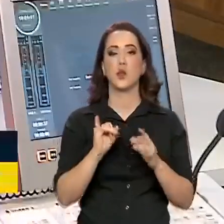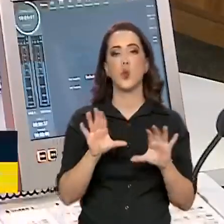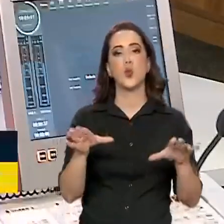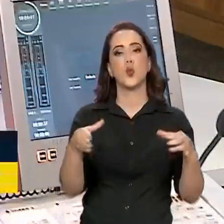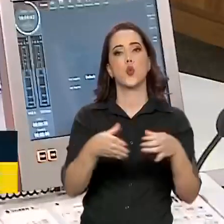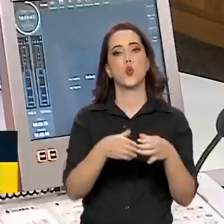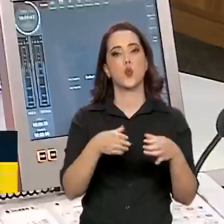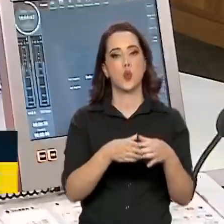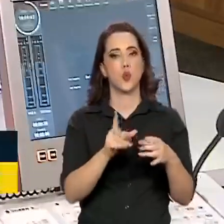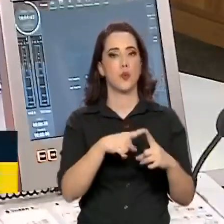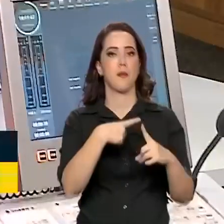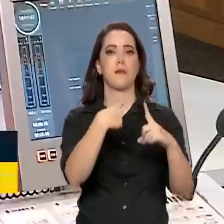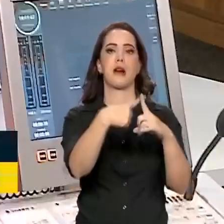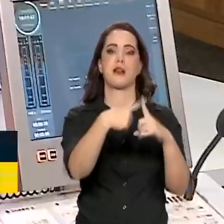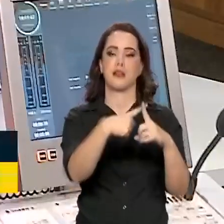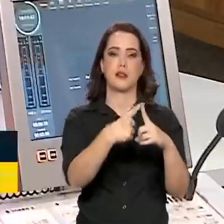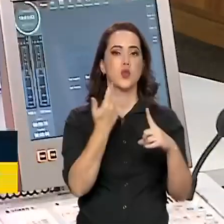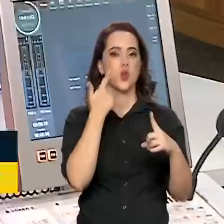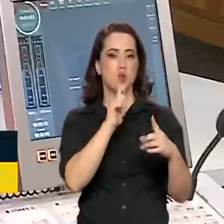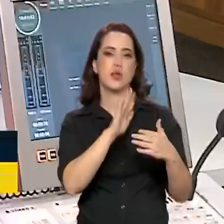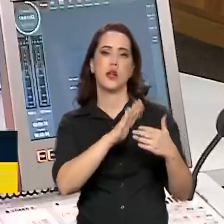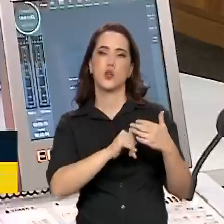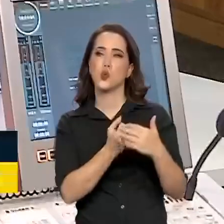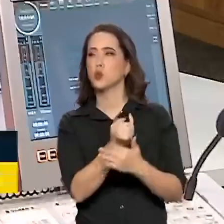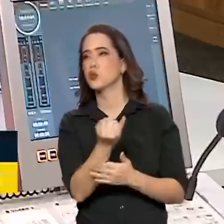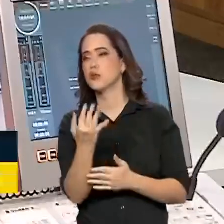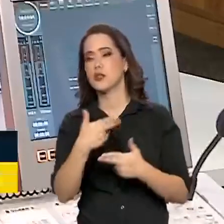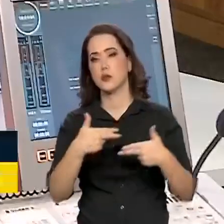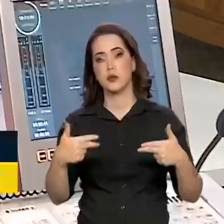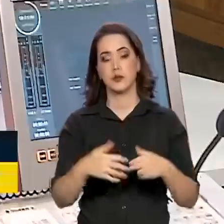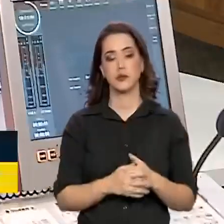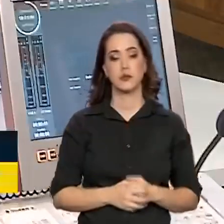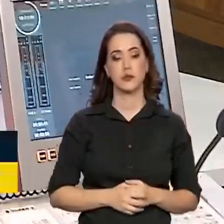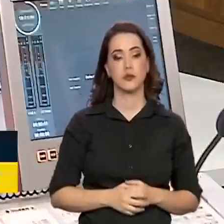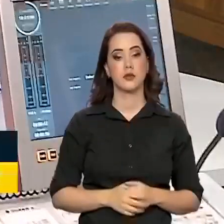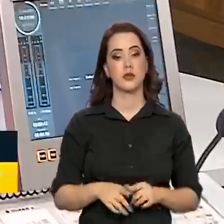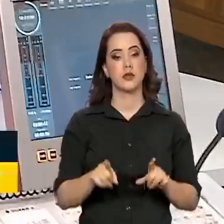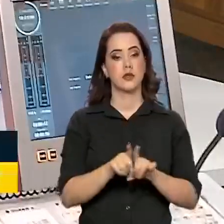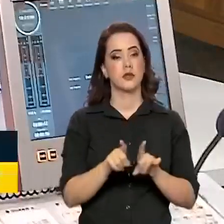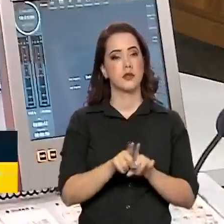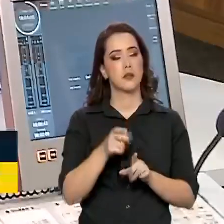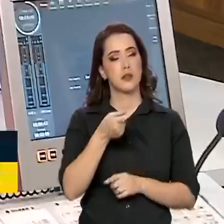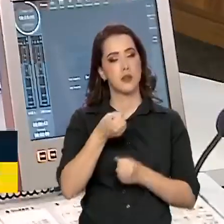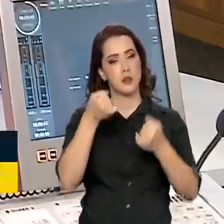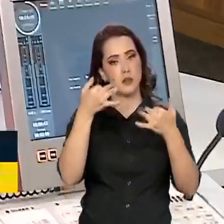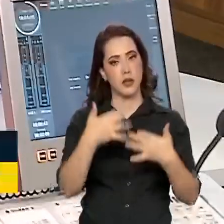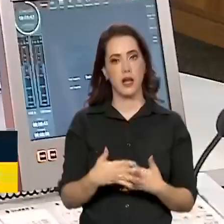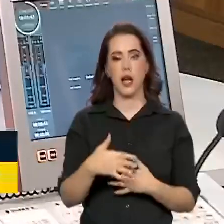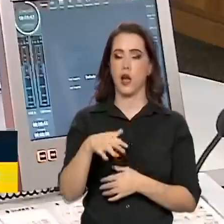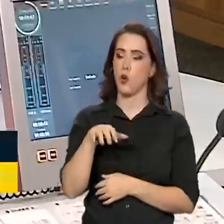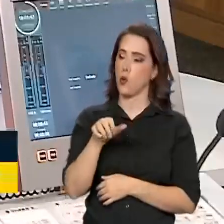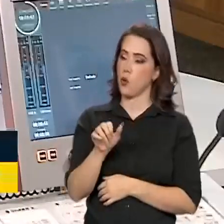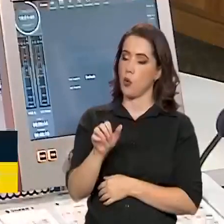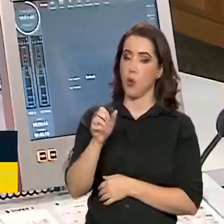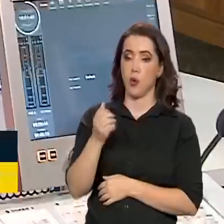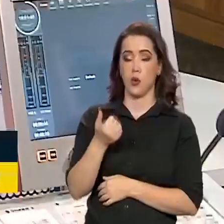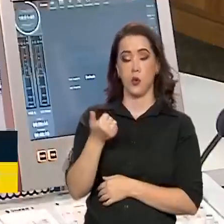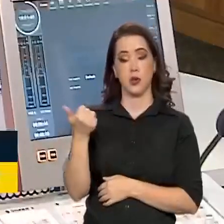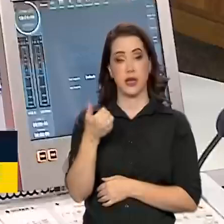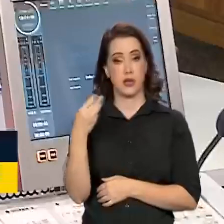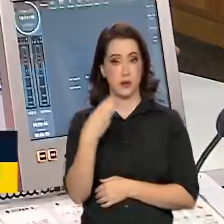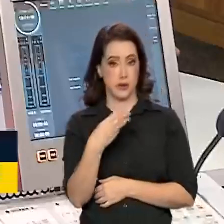clube de vantagens. Para falar sobre isso e também sobre o adiantamento do abono anual, o chamado 13º